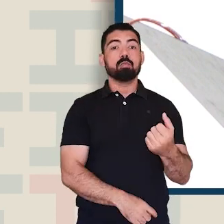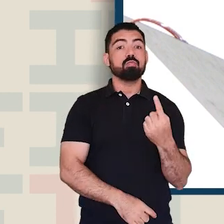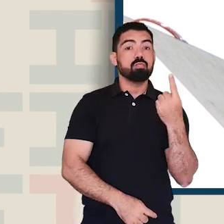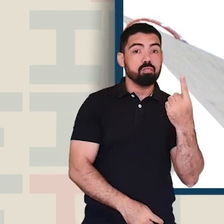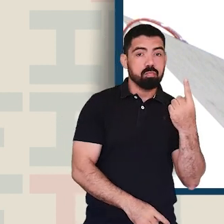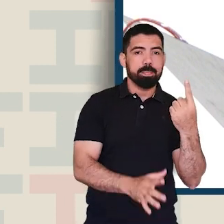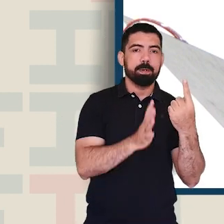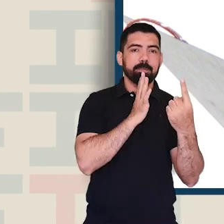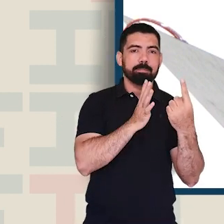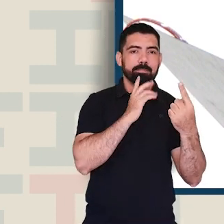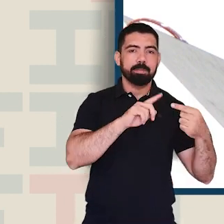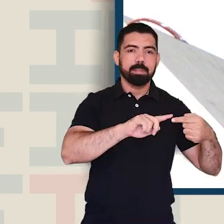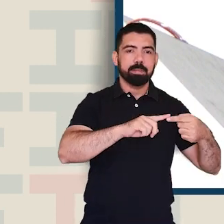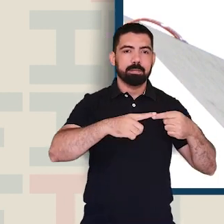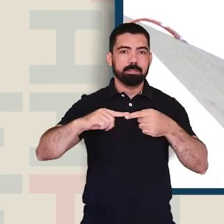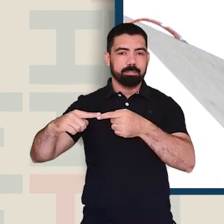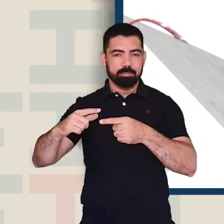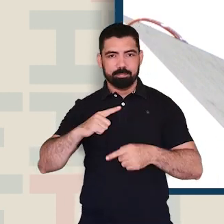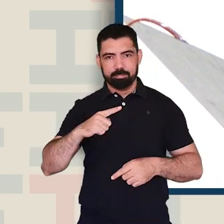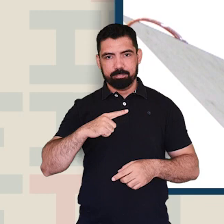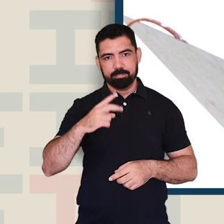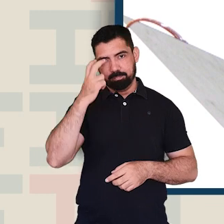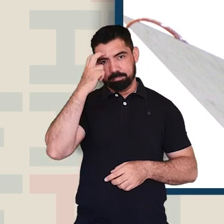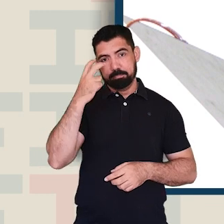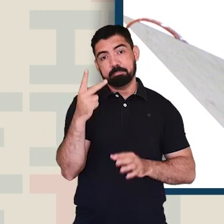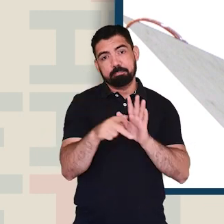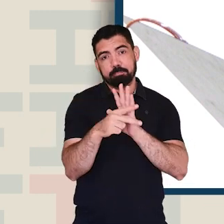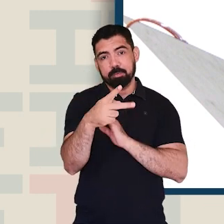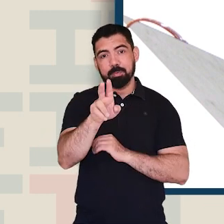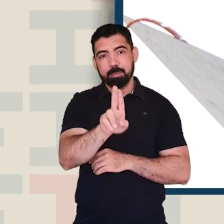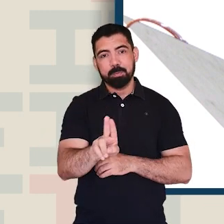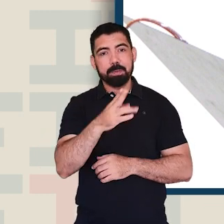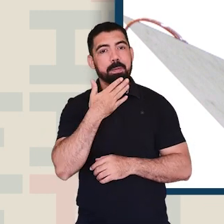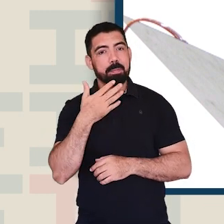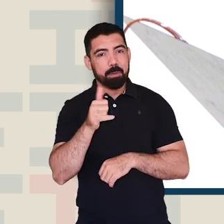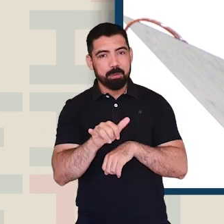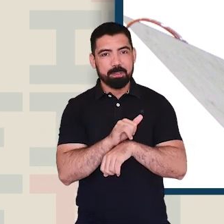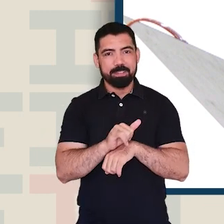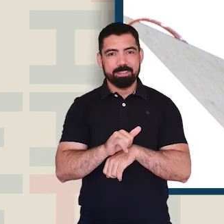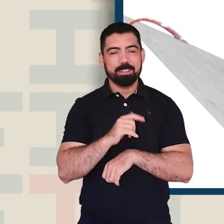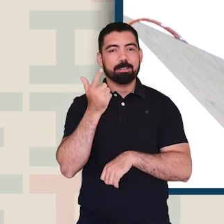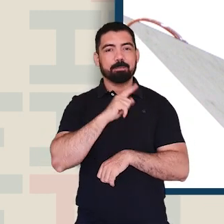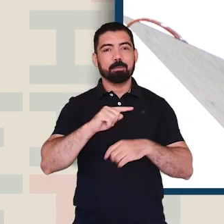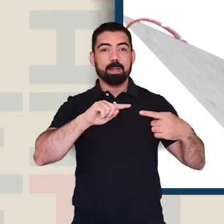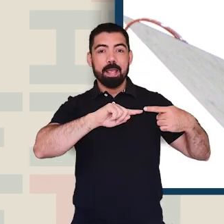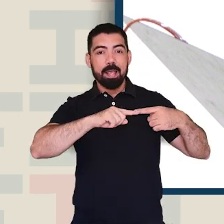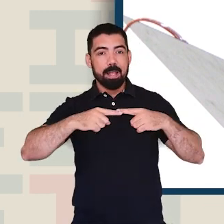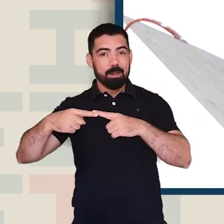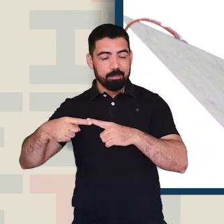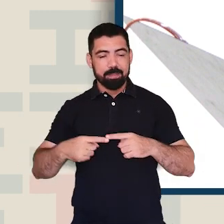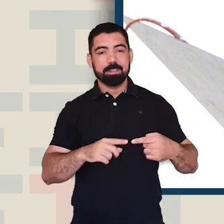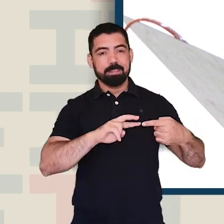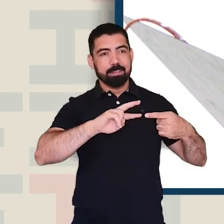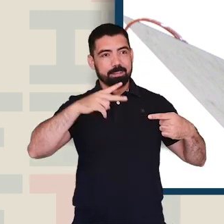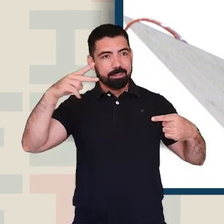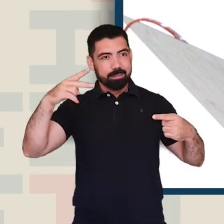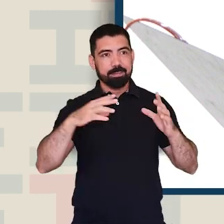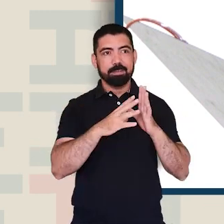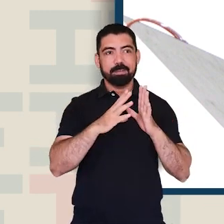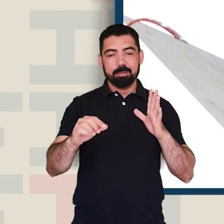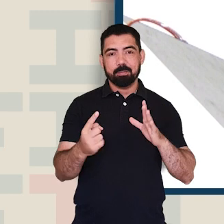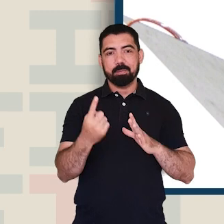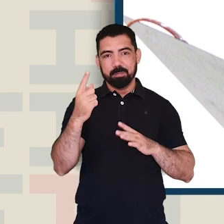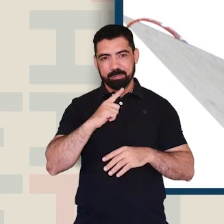eu vou relacioná-las. E aí você vai usar seu intelecto da melhor forma e relacionar uma escala àquele modo